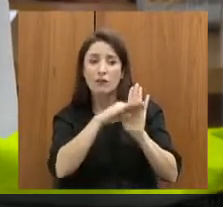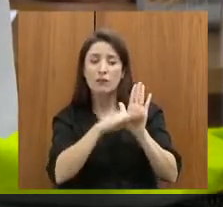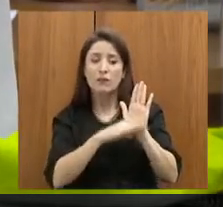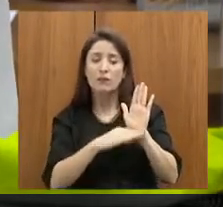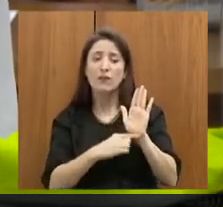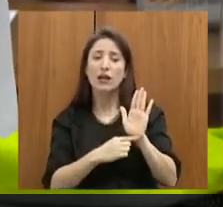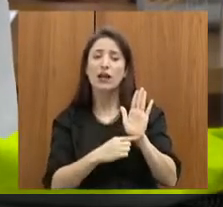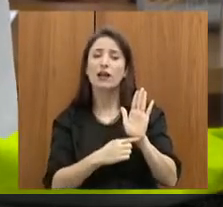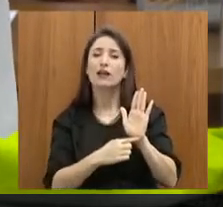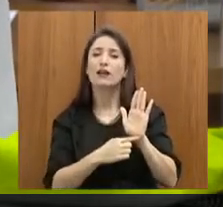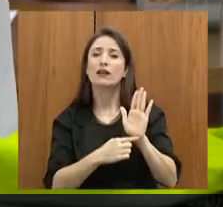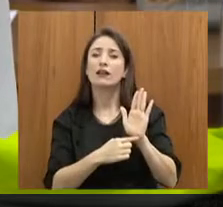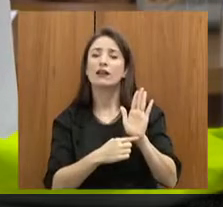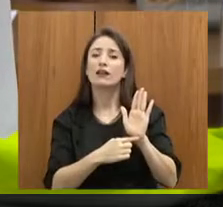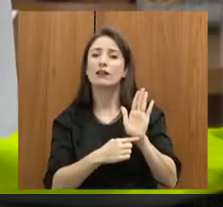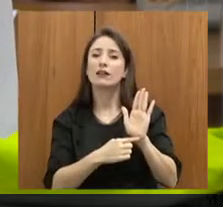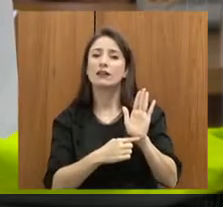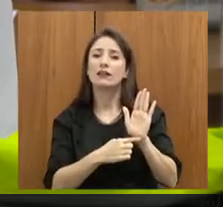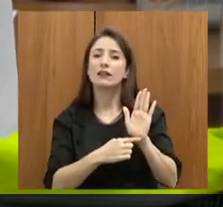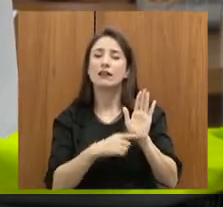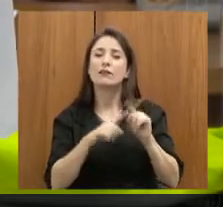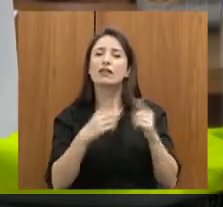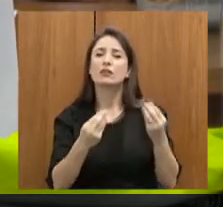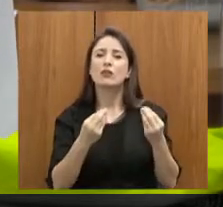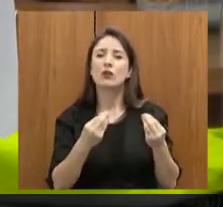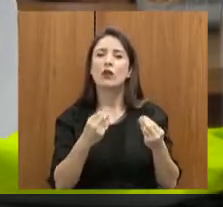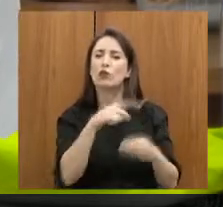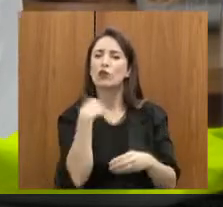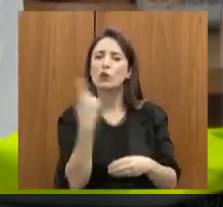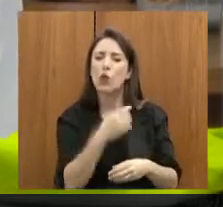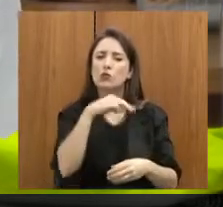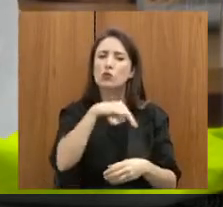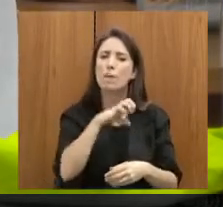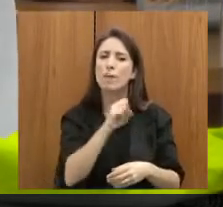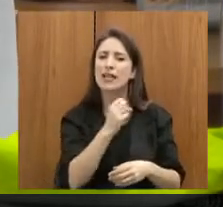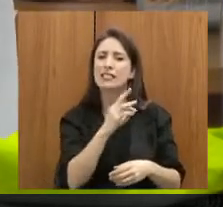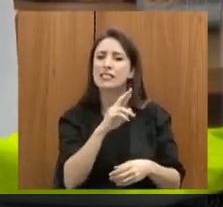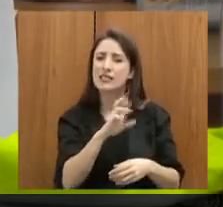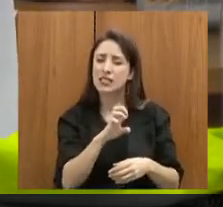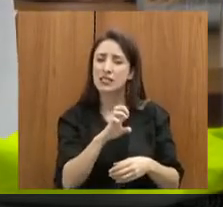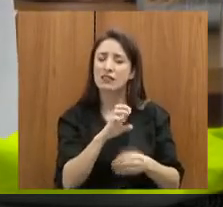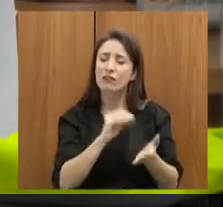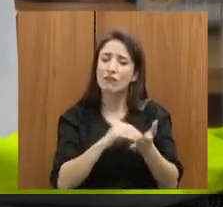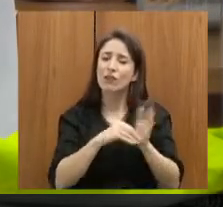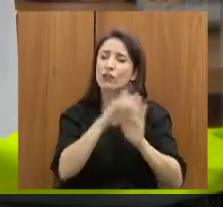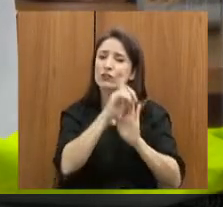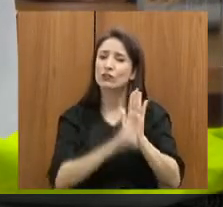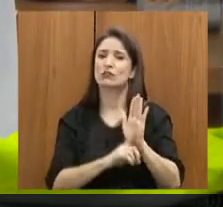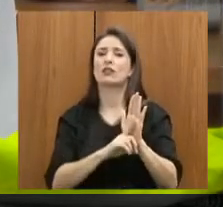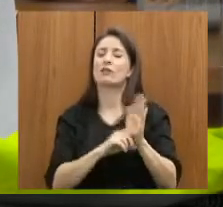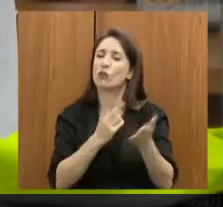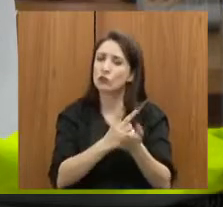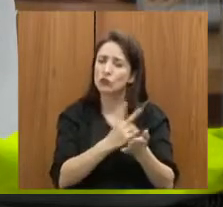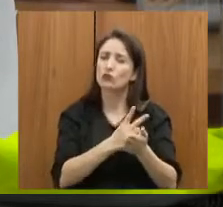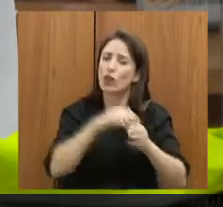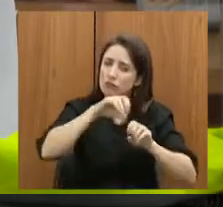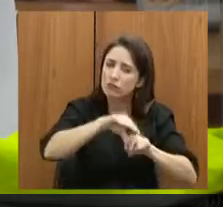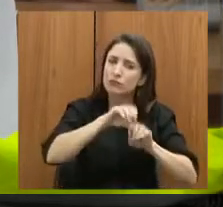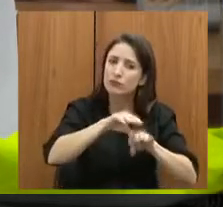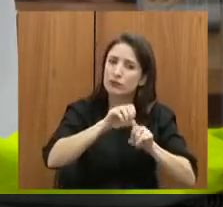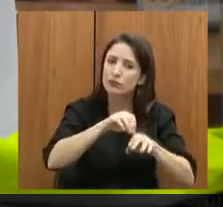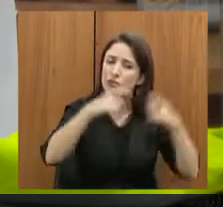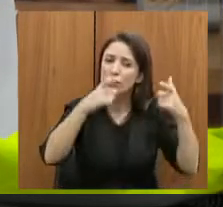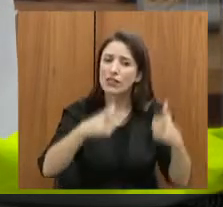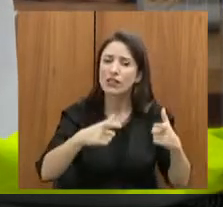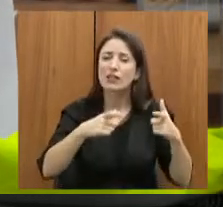e Usufruir sem devolutiva nenhuma país imerso esse território e